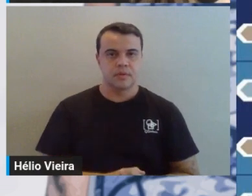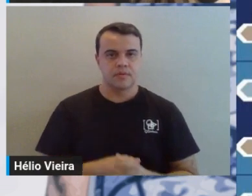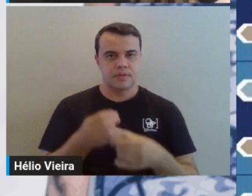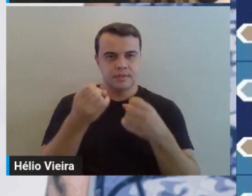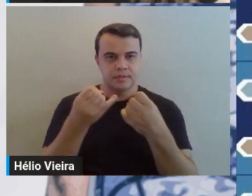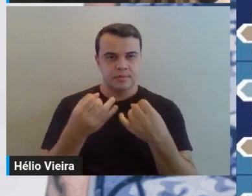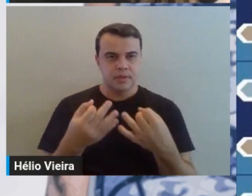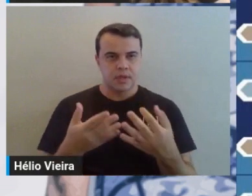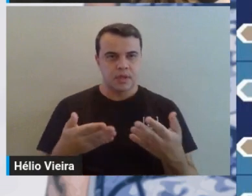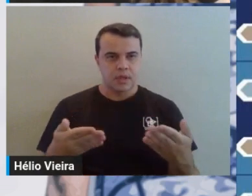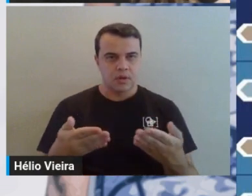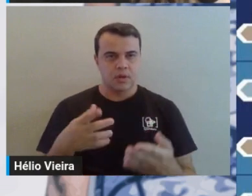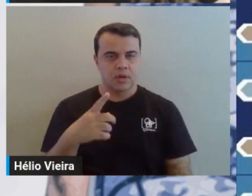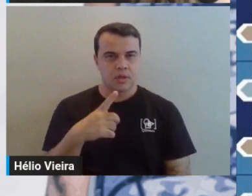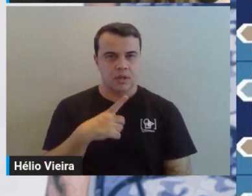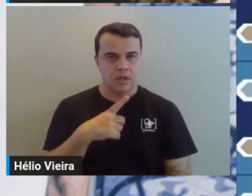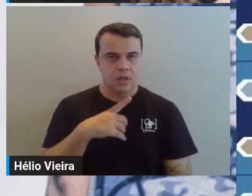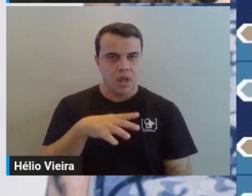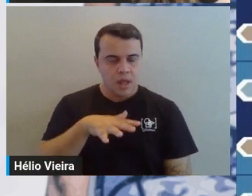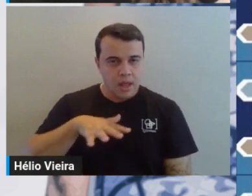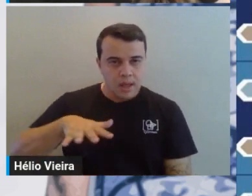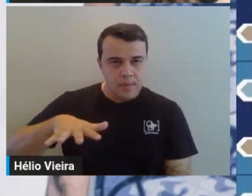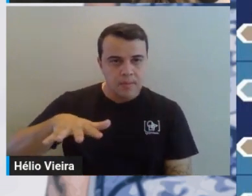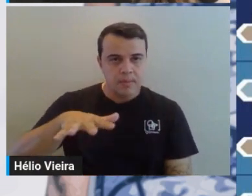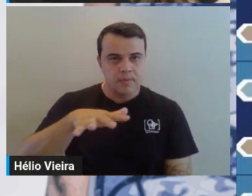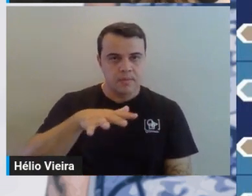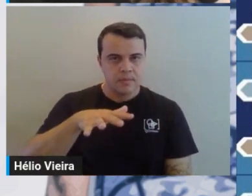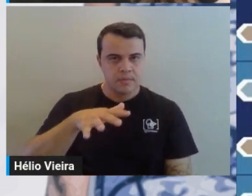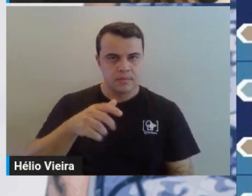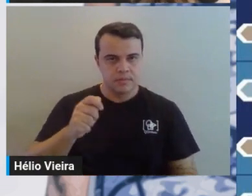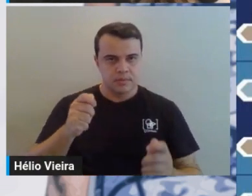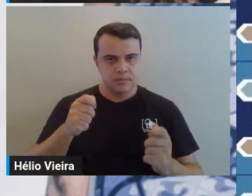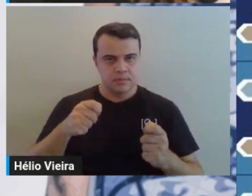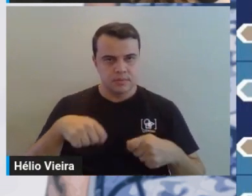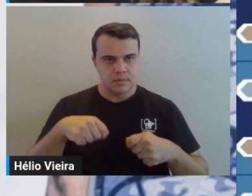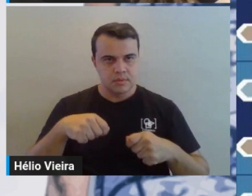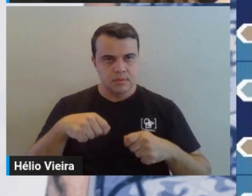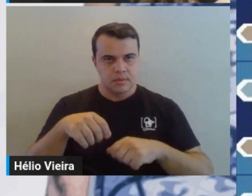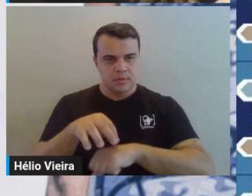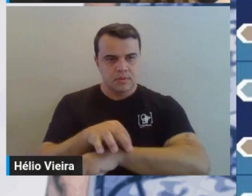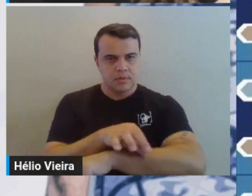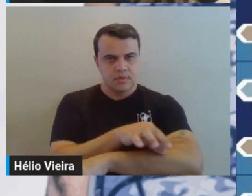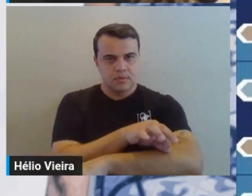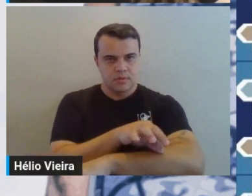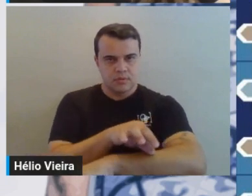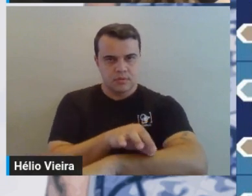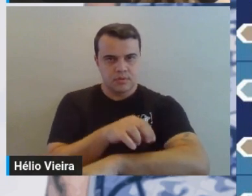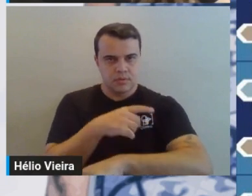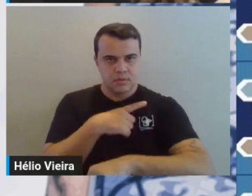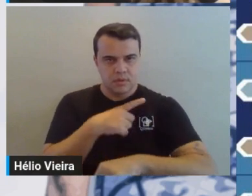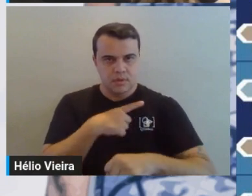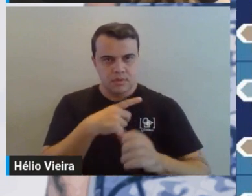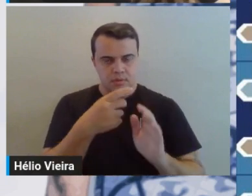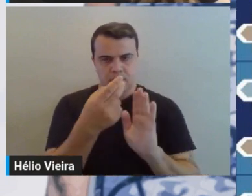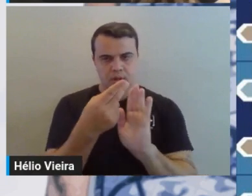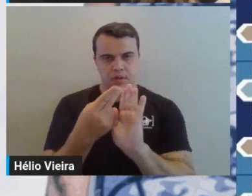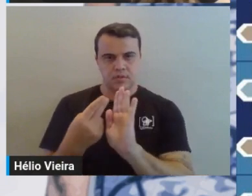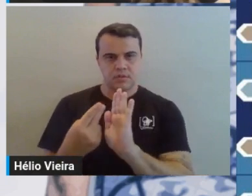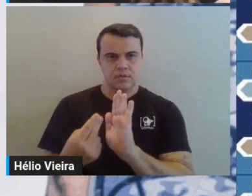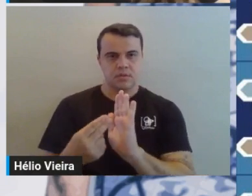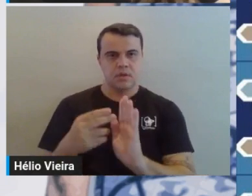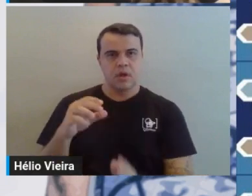um pouquinho dos equipamentos do conjunto arquitetônico. Então, aqui a gente tem um croquis do